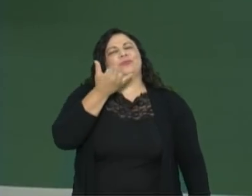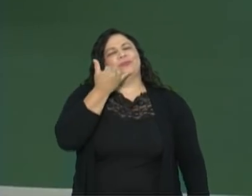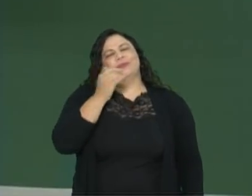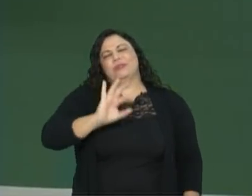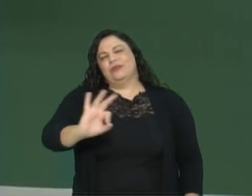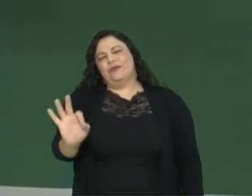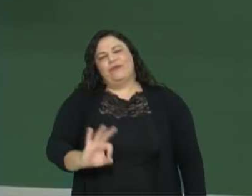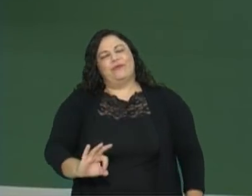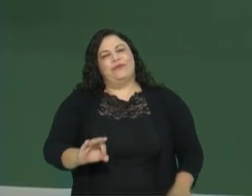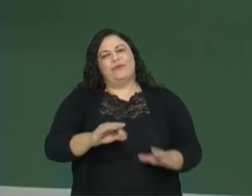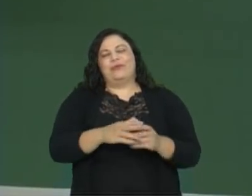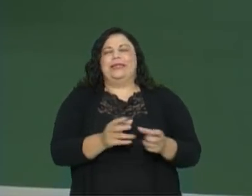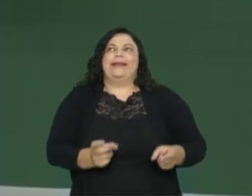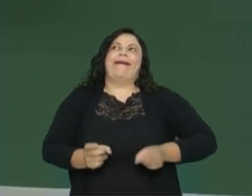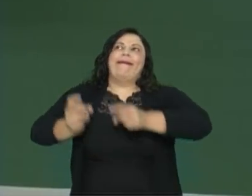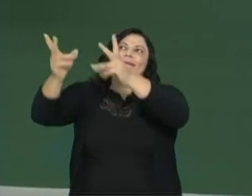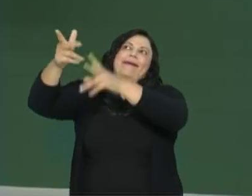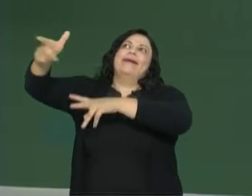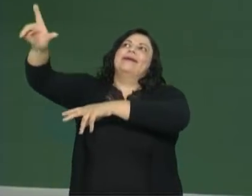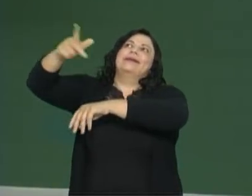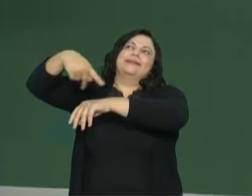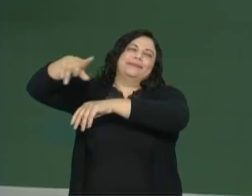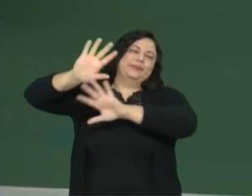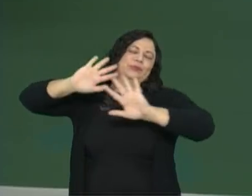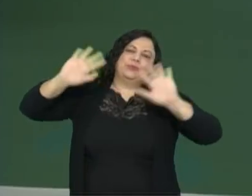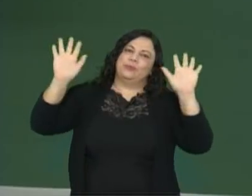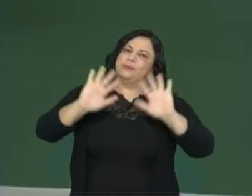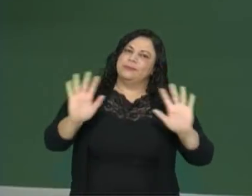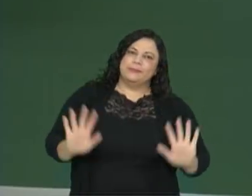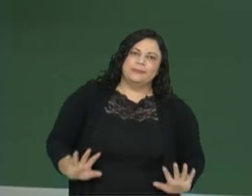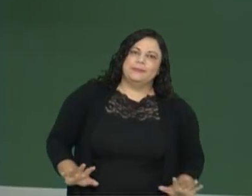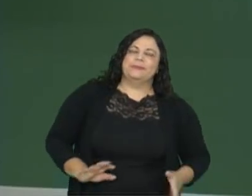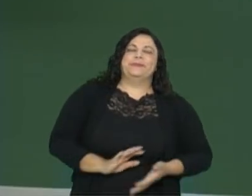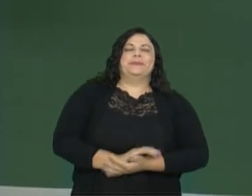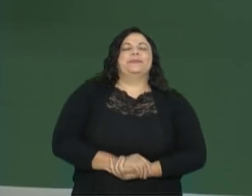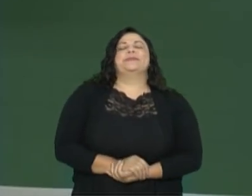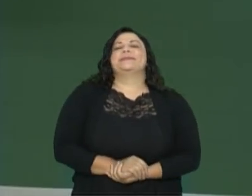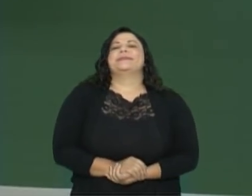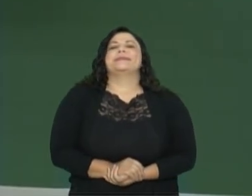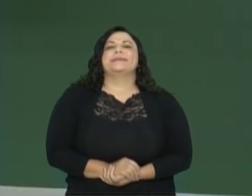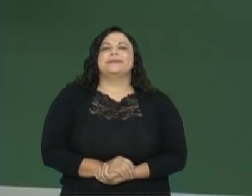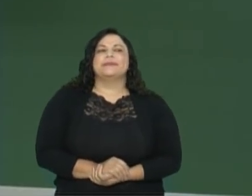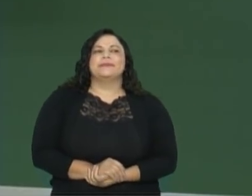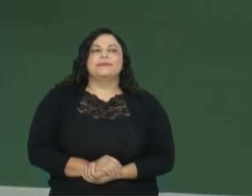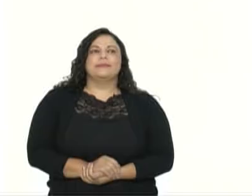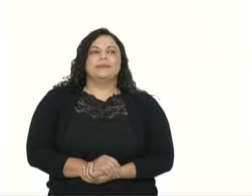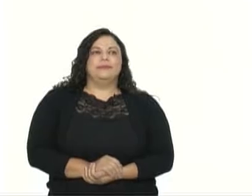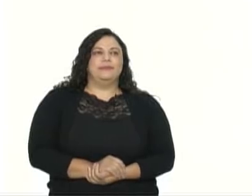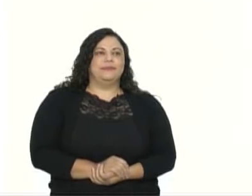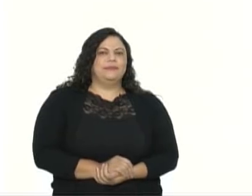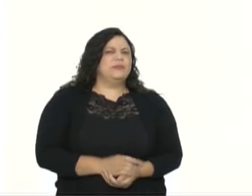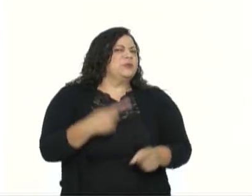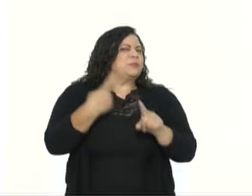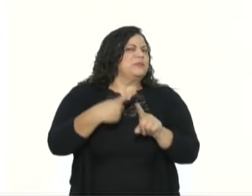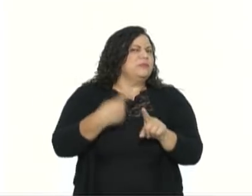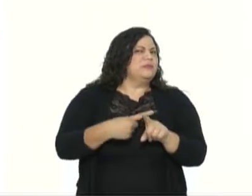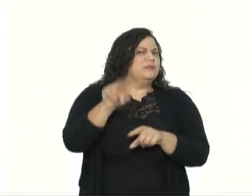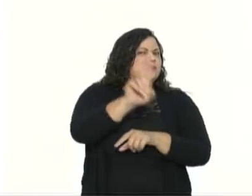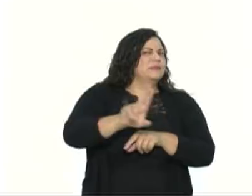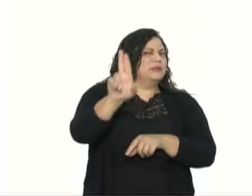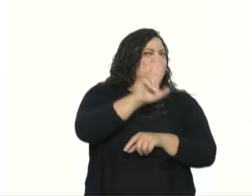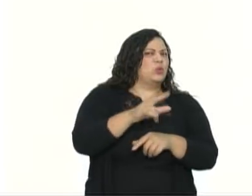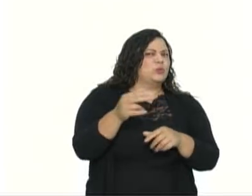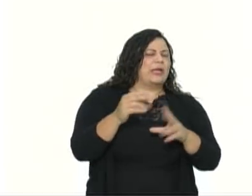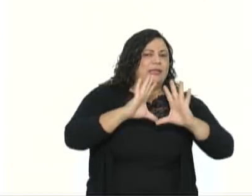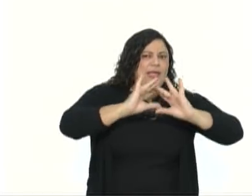Muito menos justifica o contrabando. Tranquilo? Continuando. Para que é usado esse ferro? Essa liga